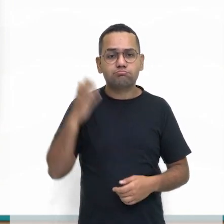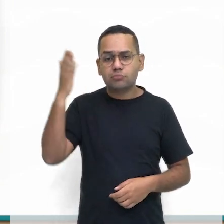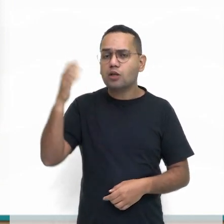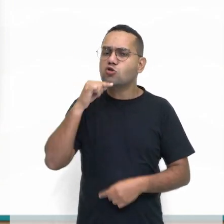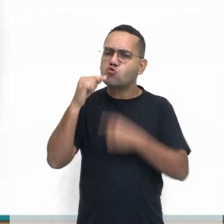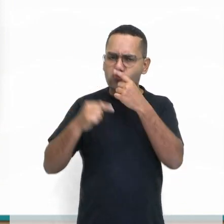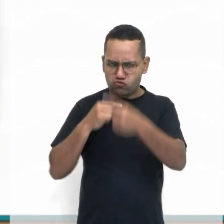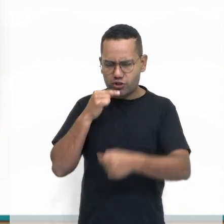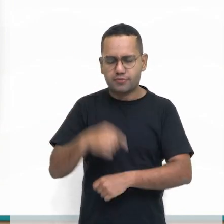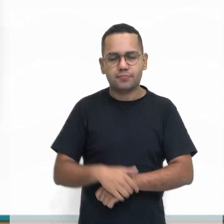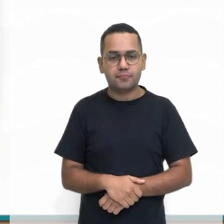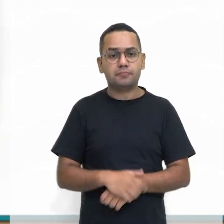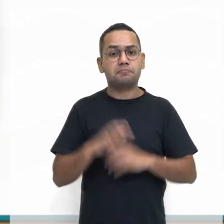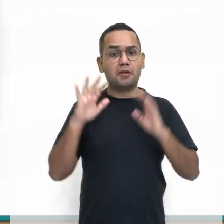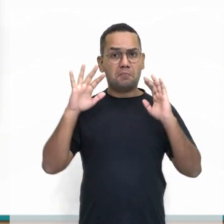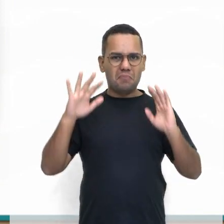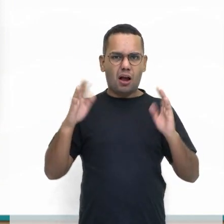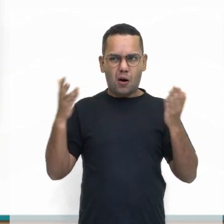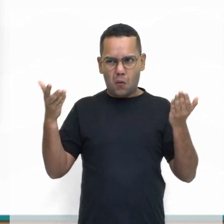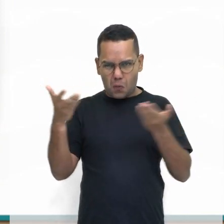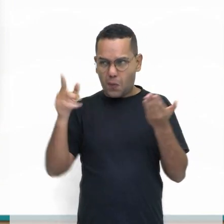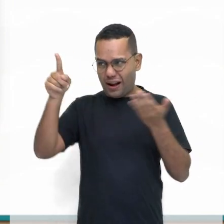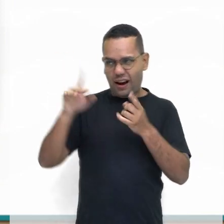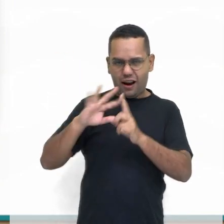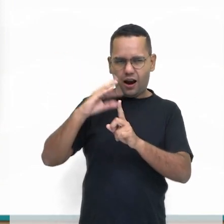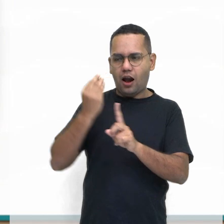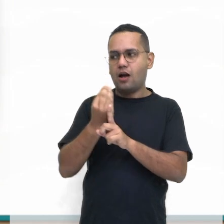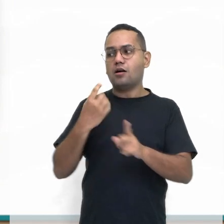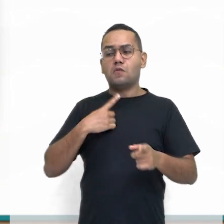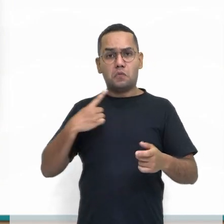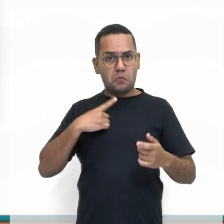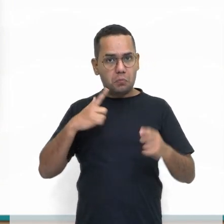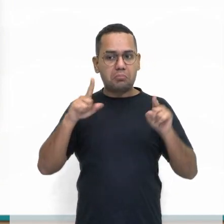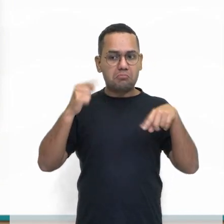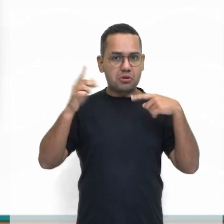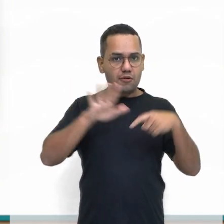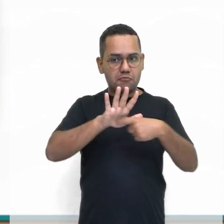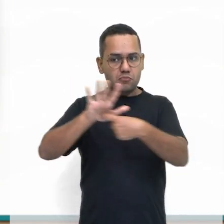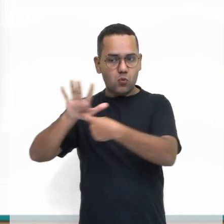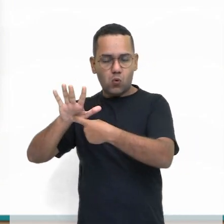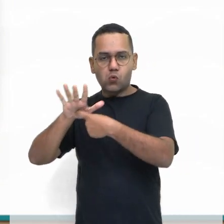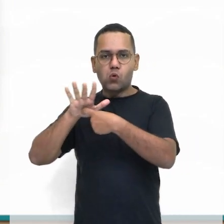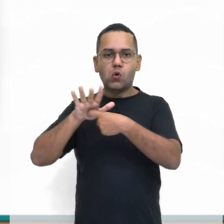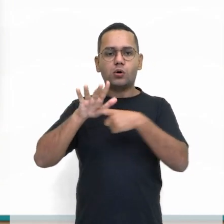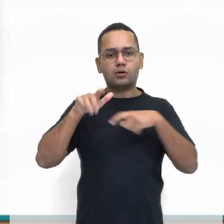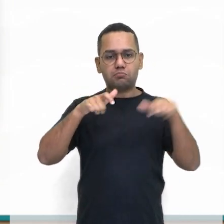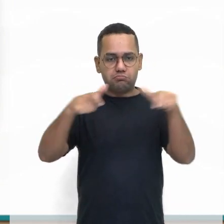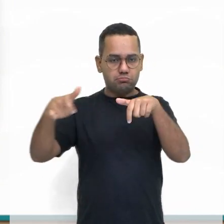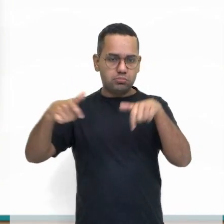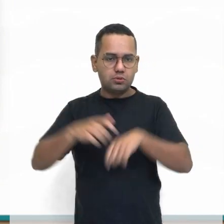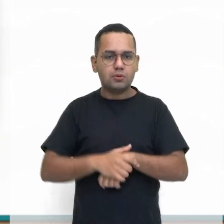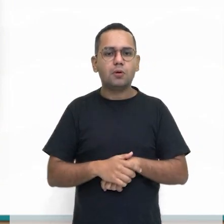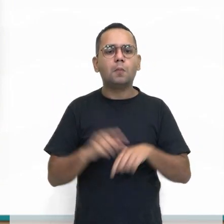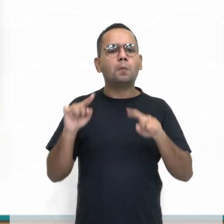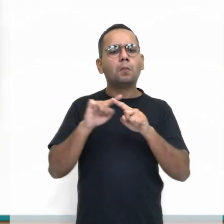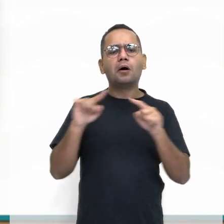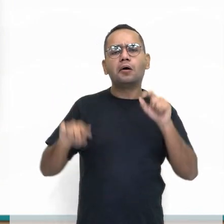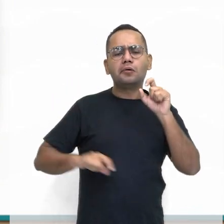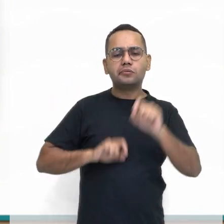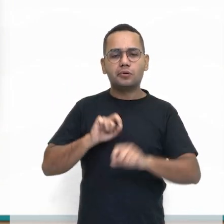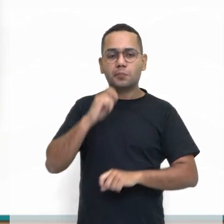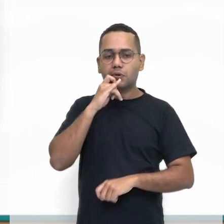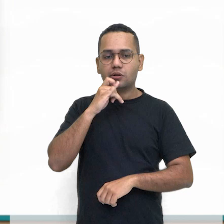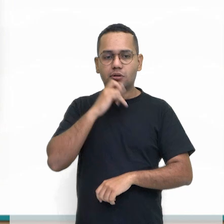conceitual desafia o mercado de arte, galerias e o papel do artista, questionando que